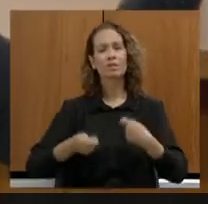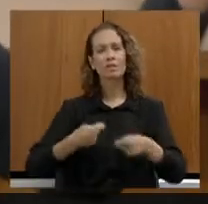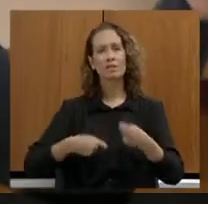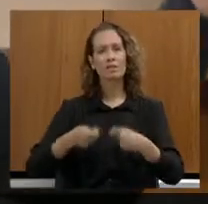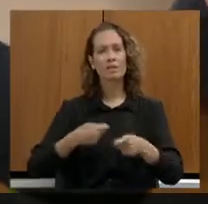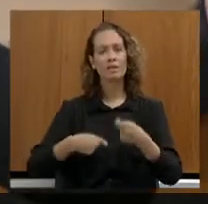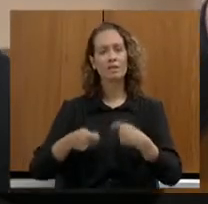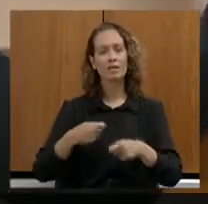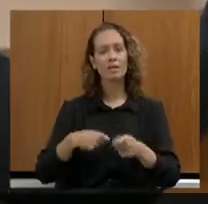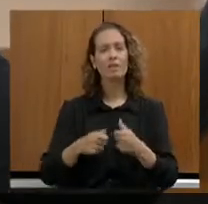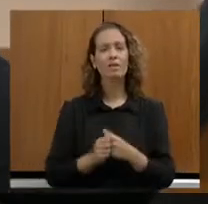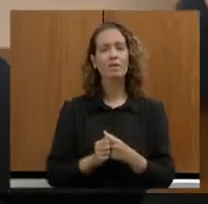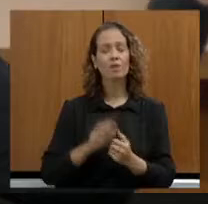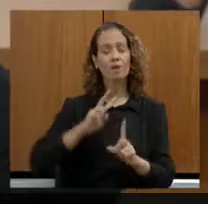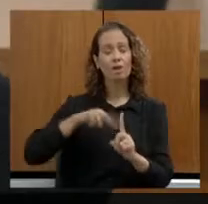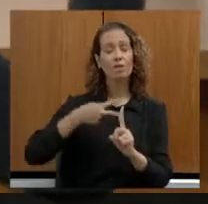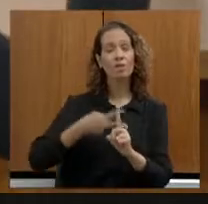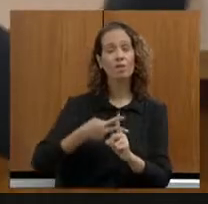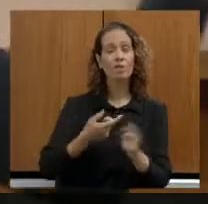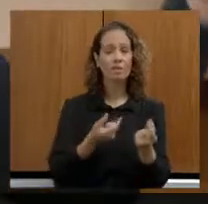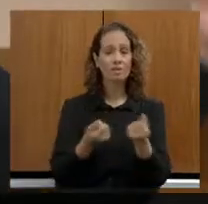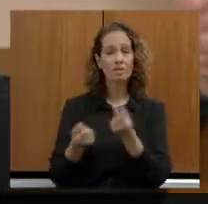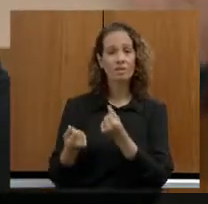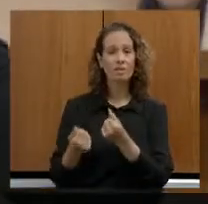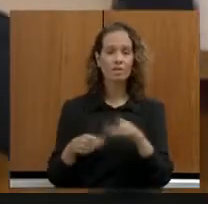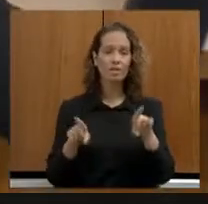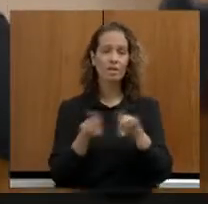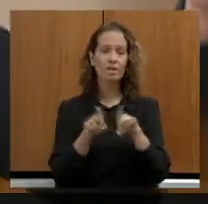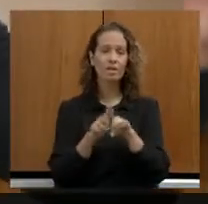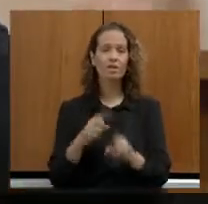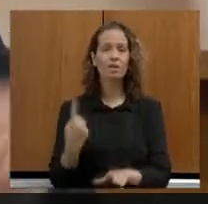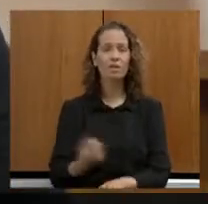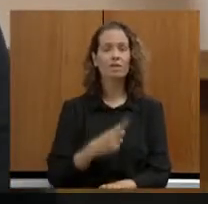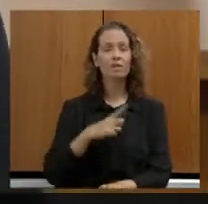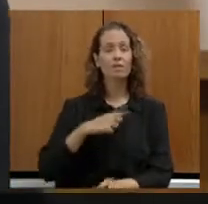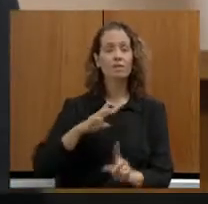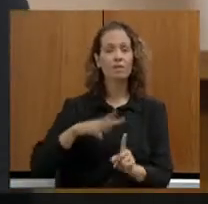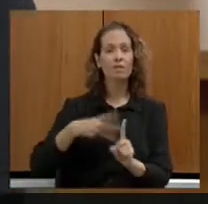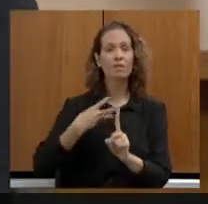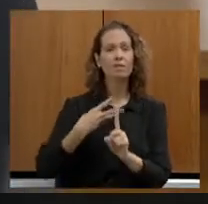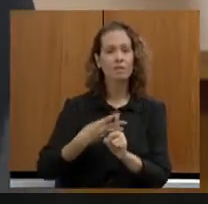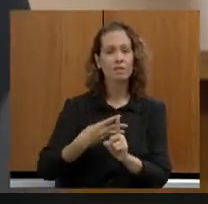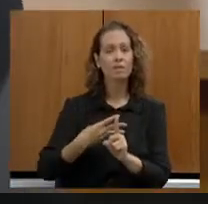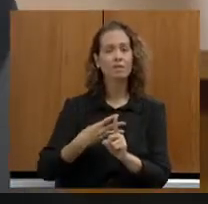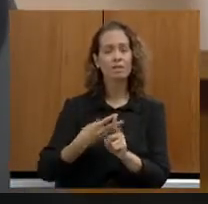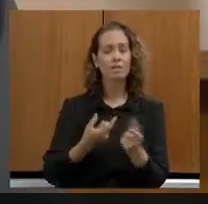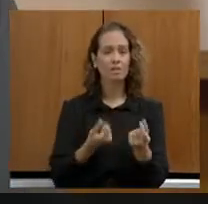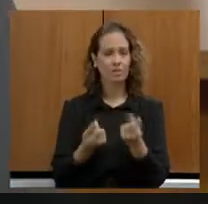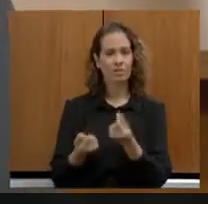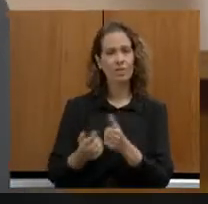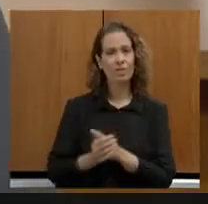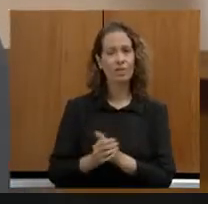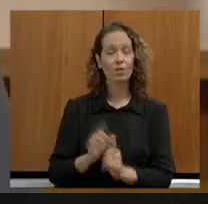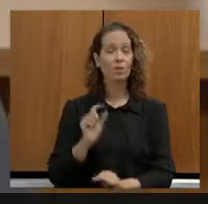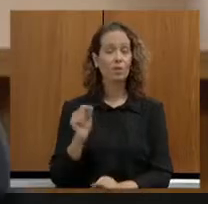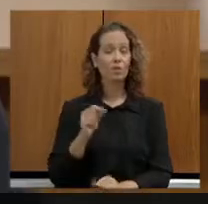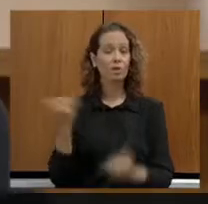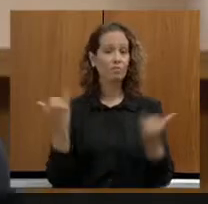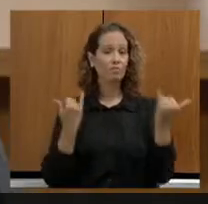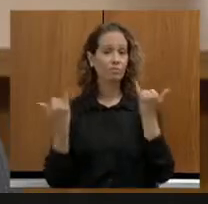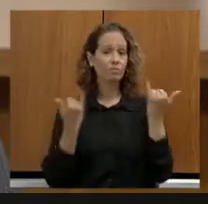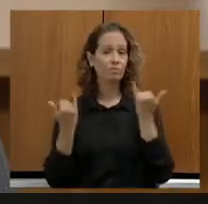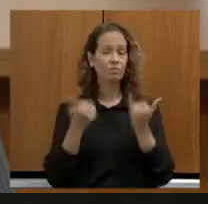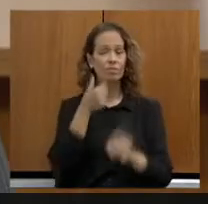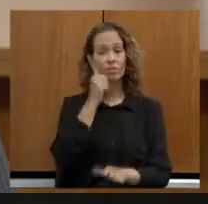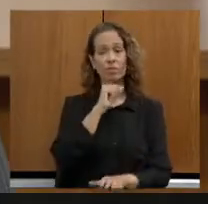com a dobra né desse recurso e agora a gente tem três vezes esse recurso né o que eu tenho ouvido muito